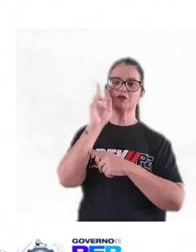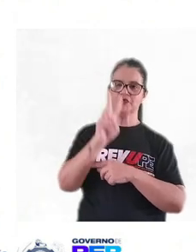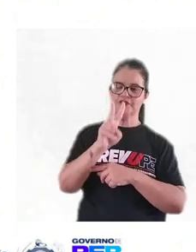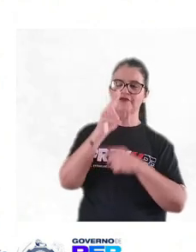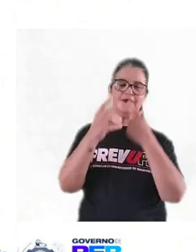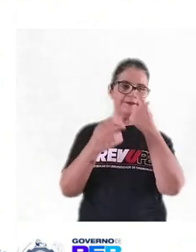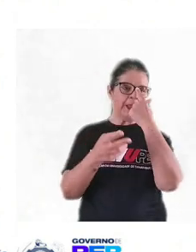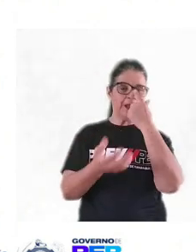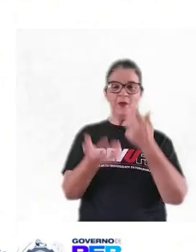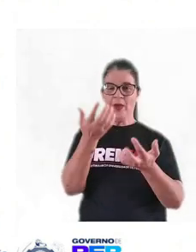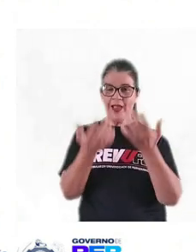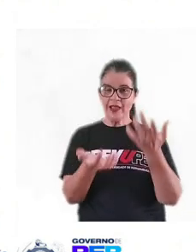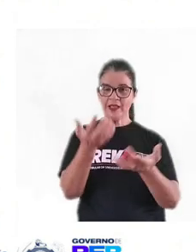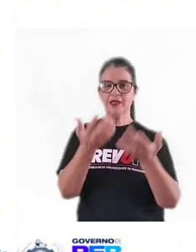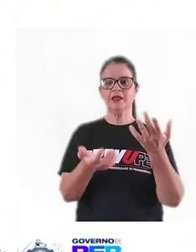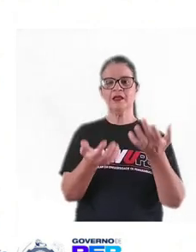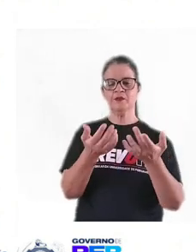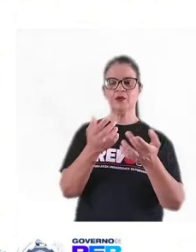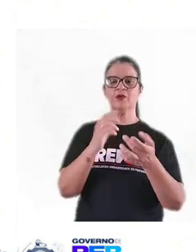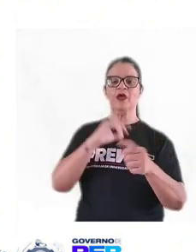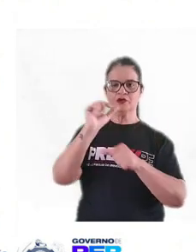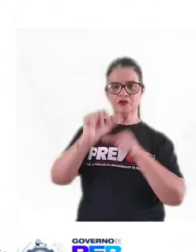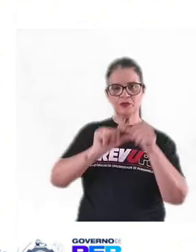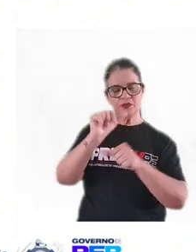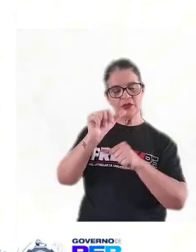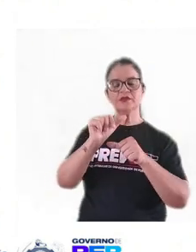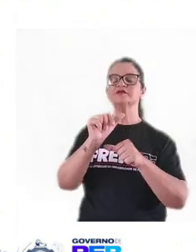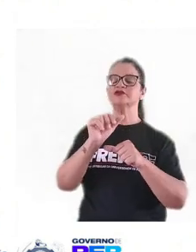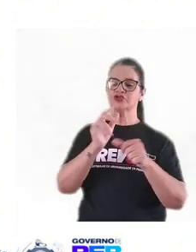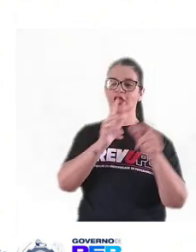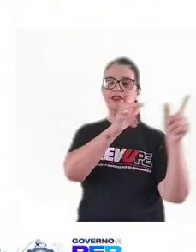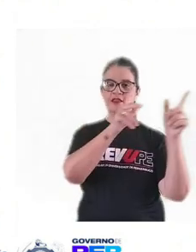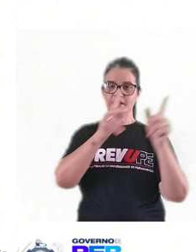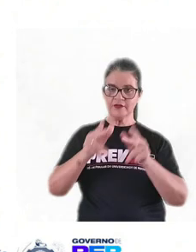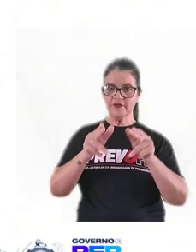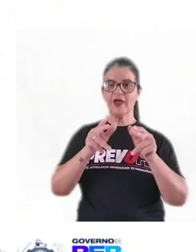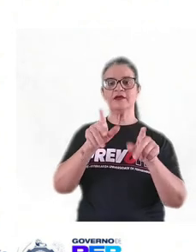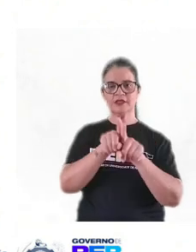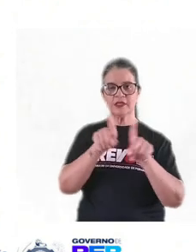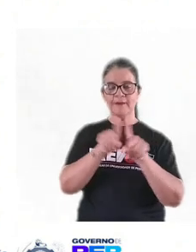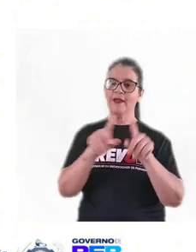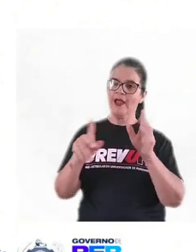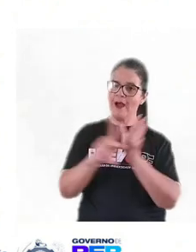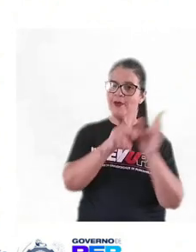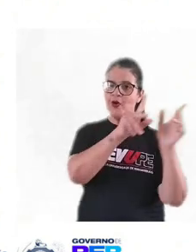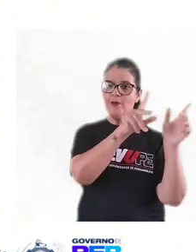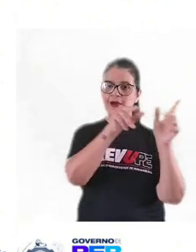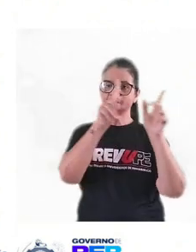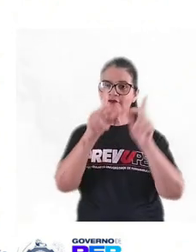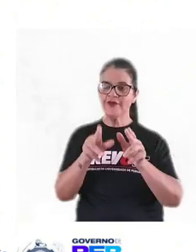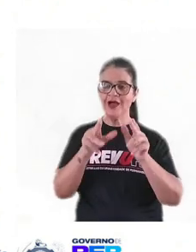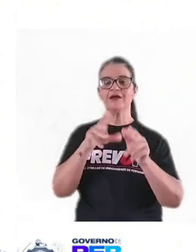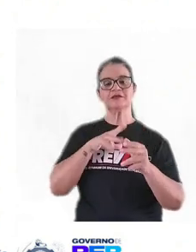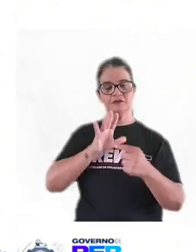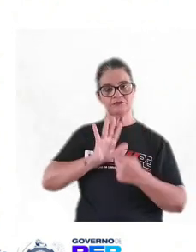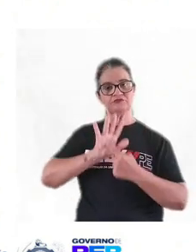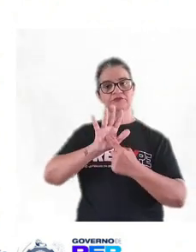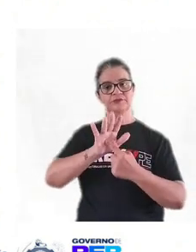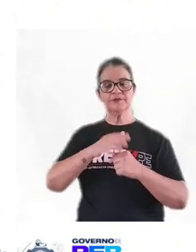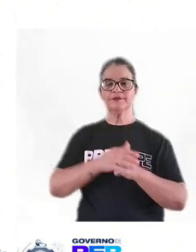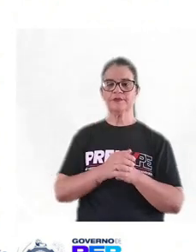as curvas de equilíbrio as curvas em que ocorrem as mudanças de fase como a própria fase distinta